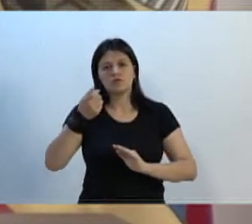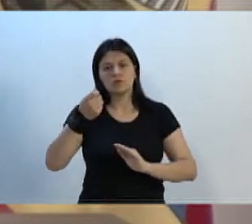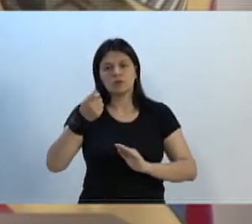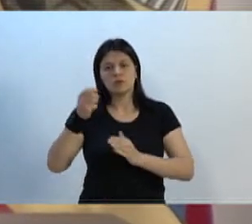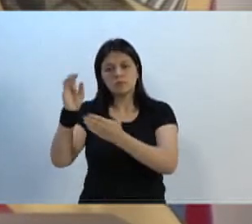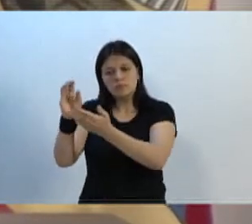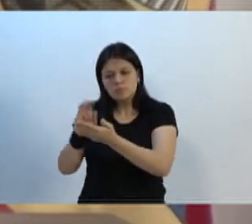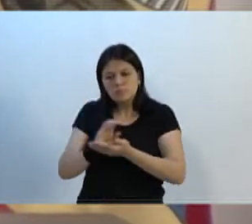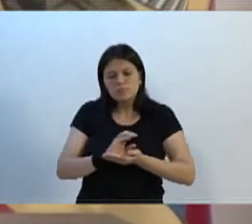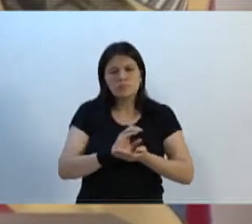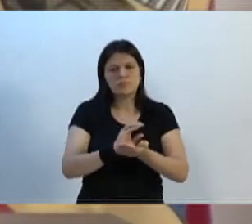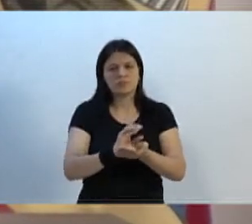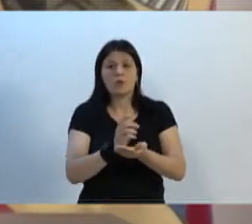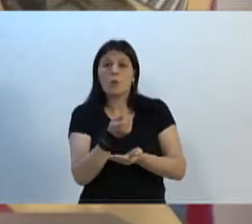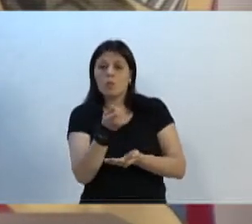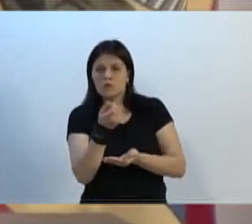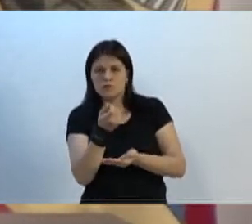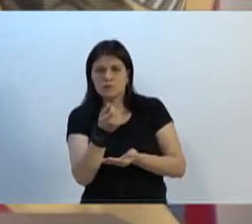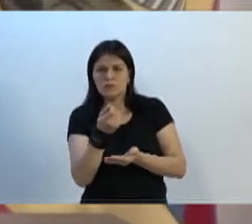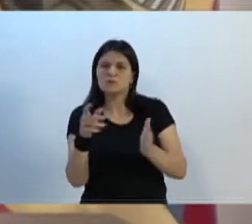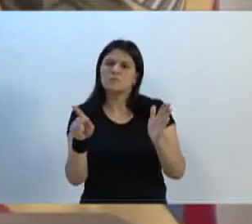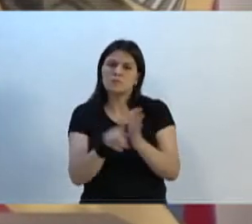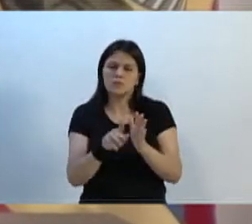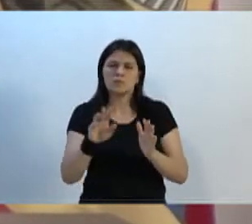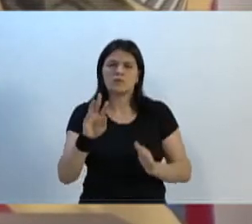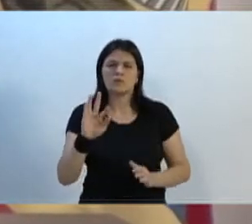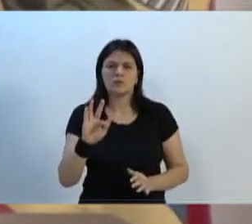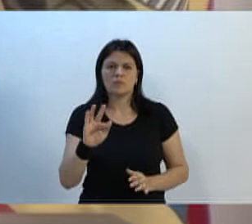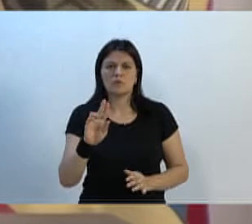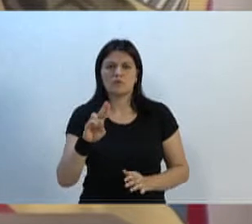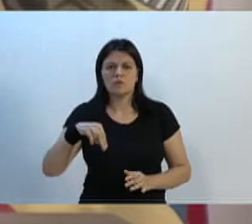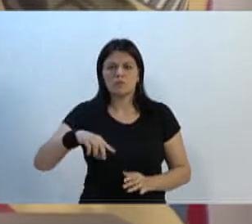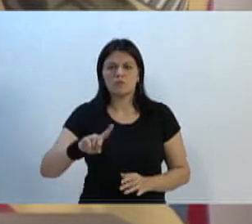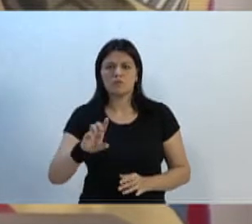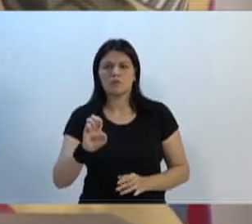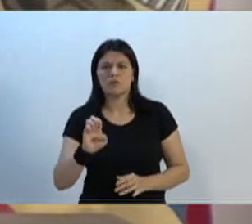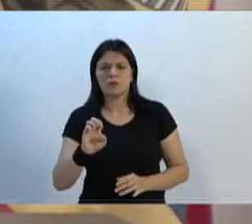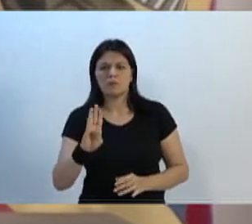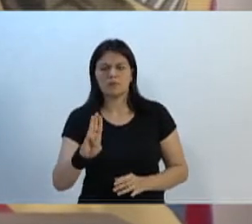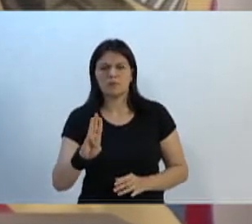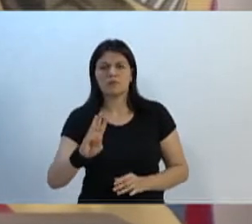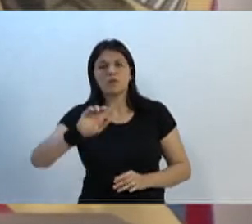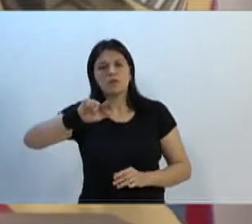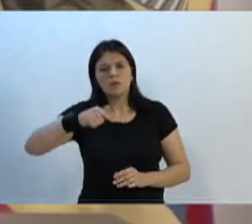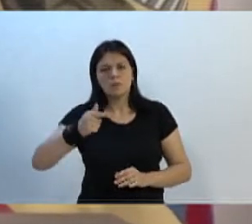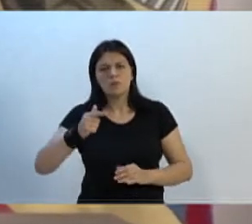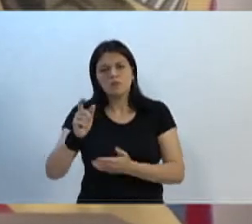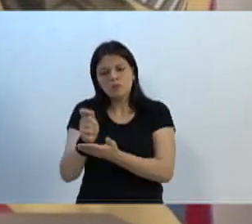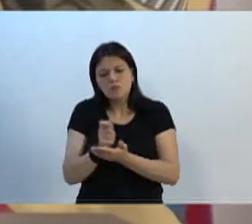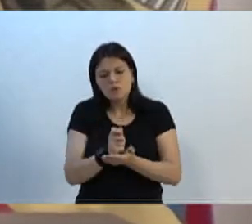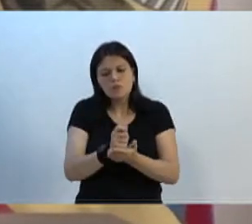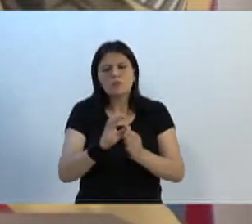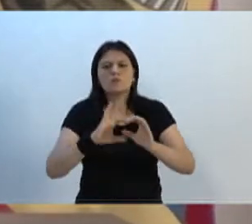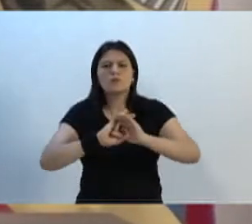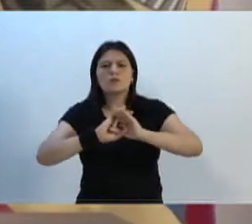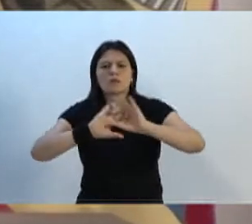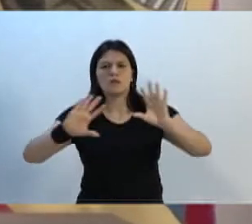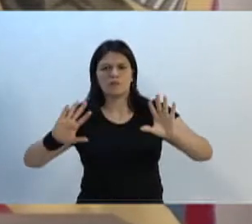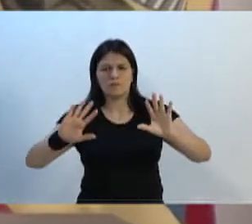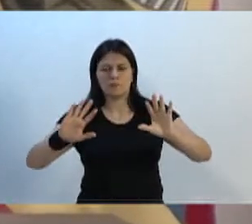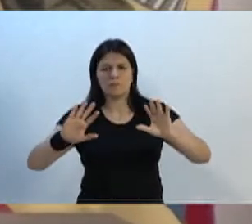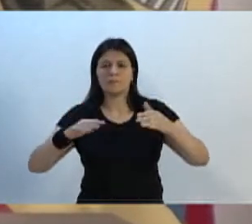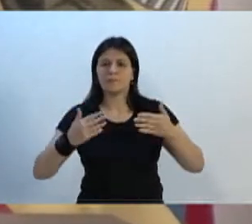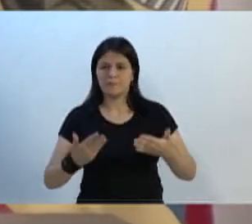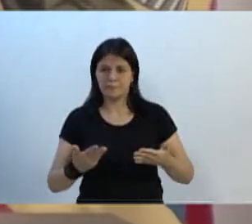o maior quantia é do fundeb e depois do fundeb nós temos o recursos livres os recursos Livres eles são